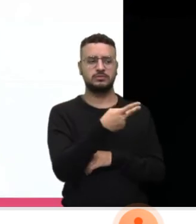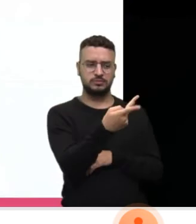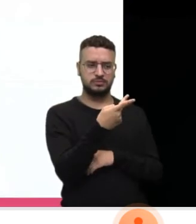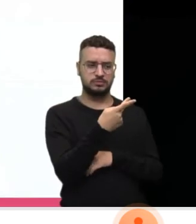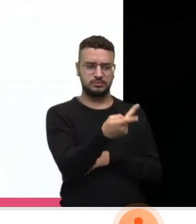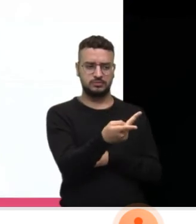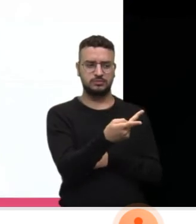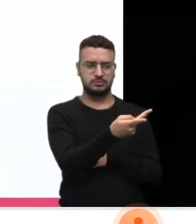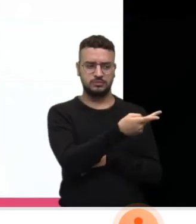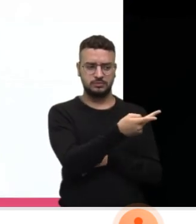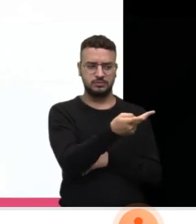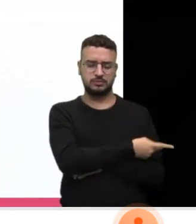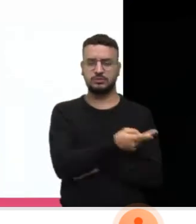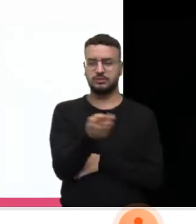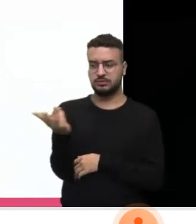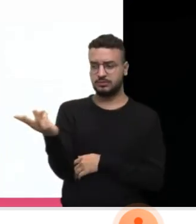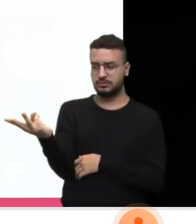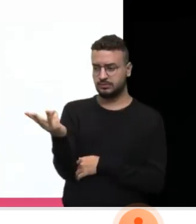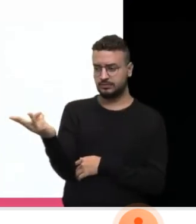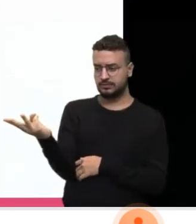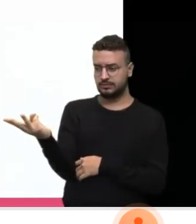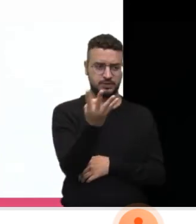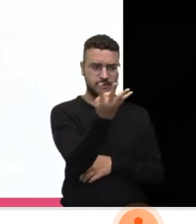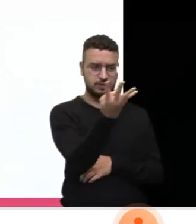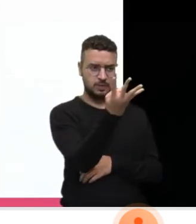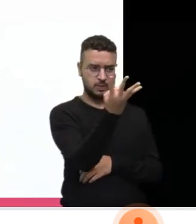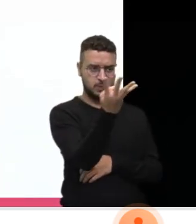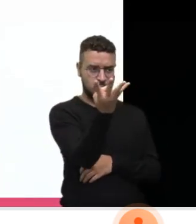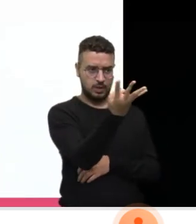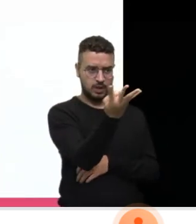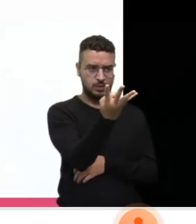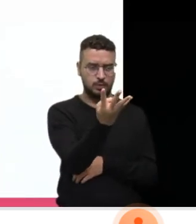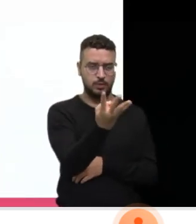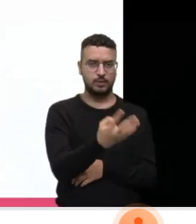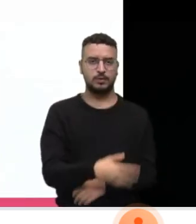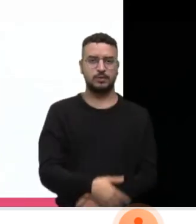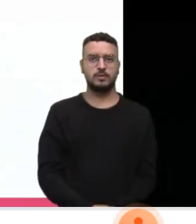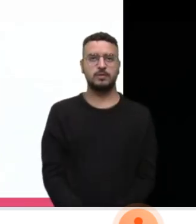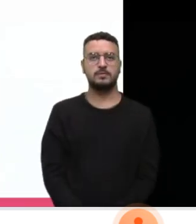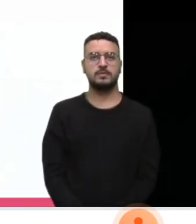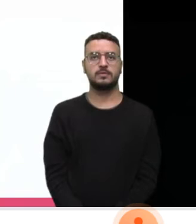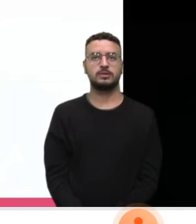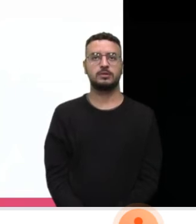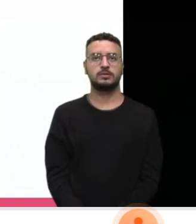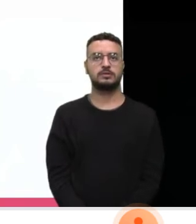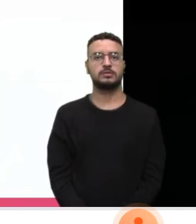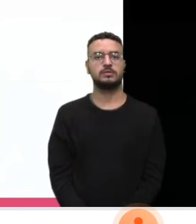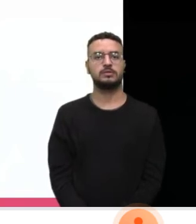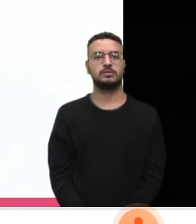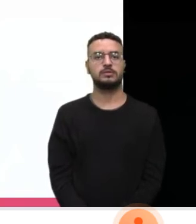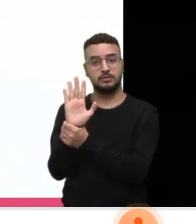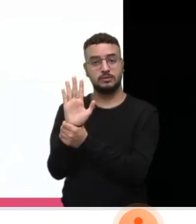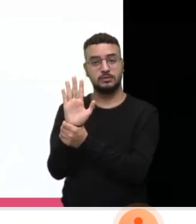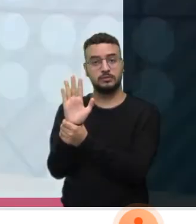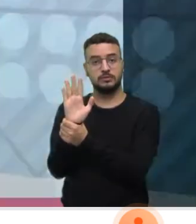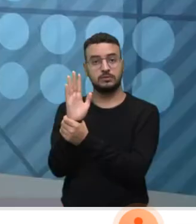e vocês 4. Vai ficar da seguinte maneira. A orientação da palma da mão para